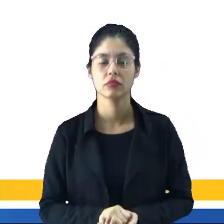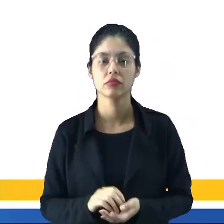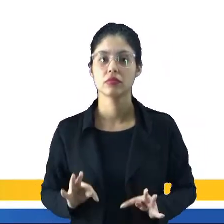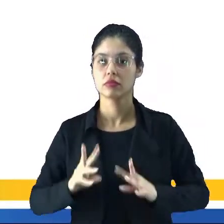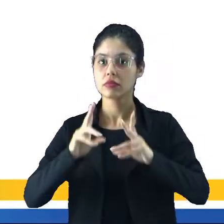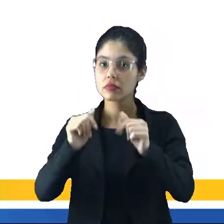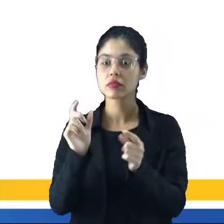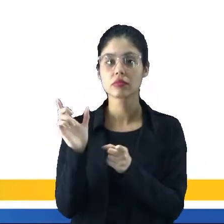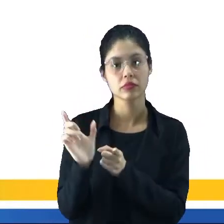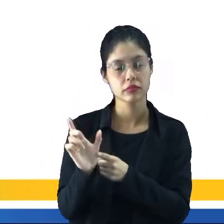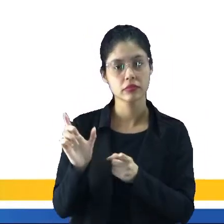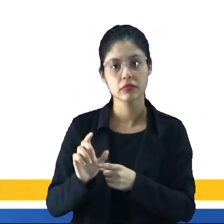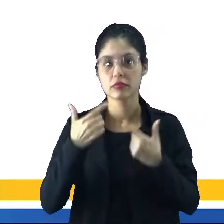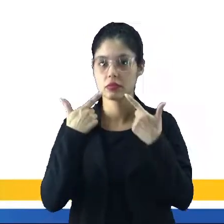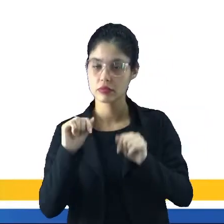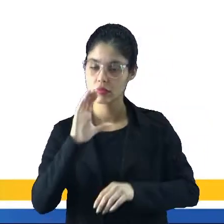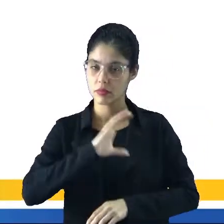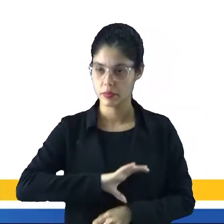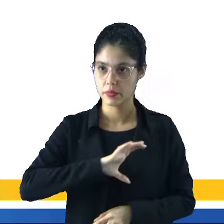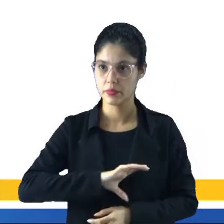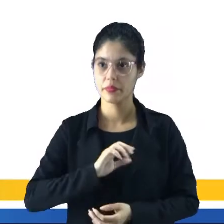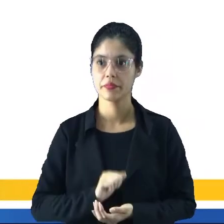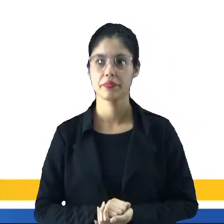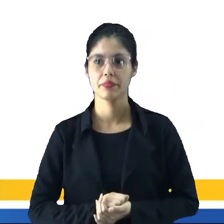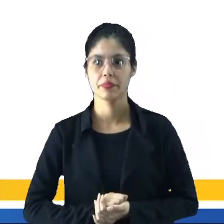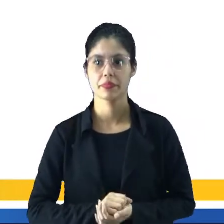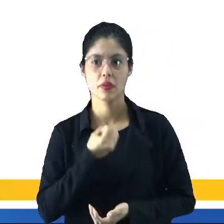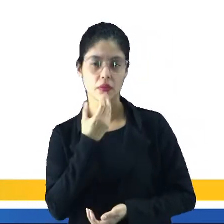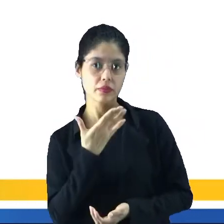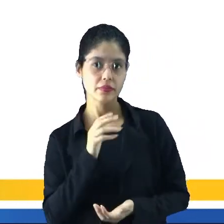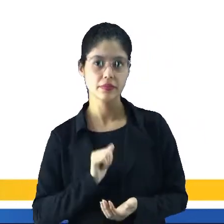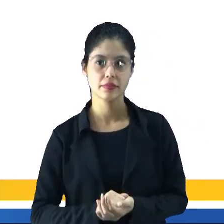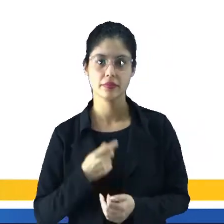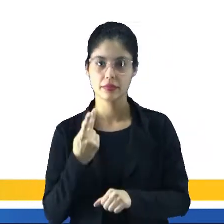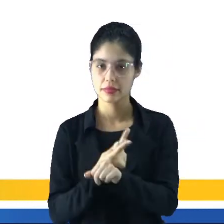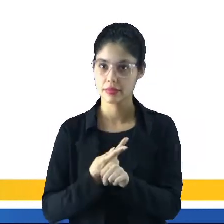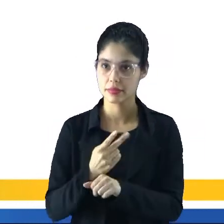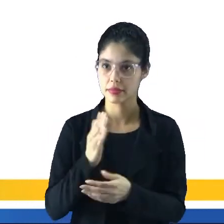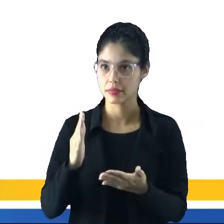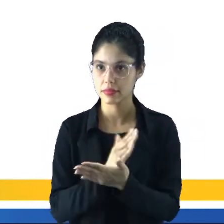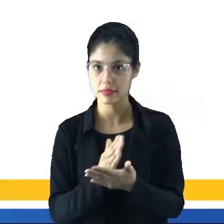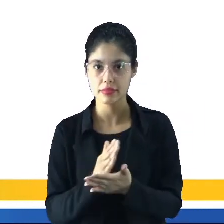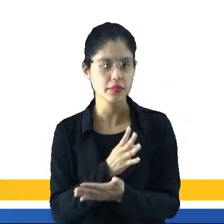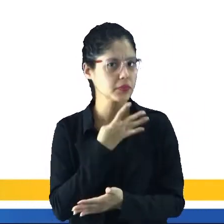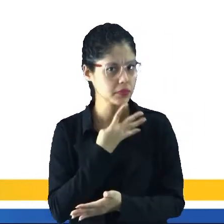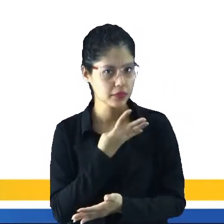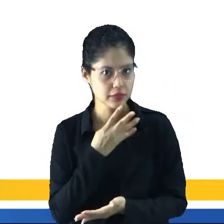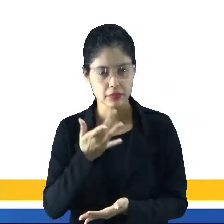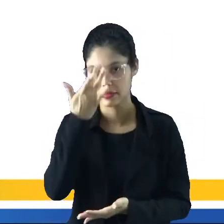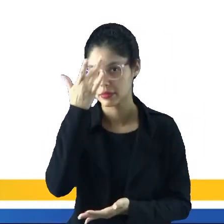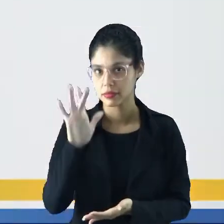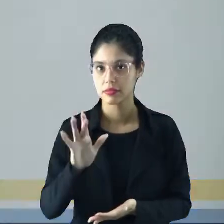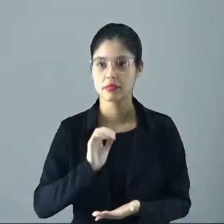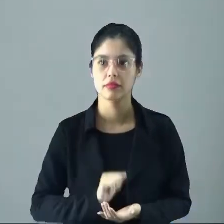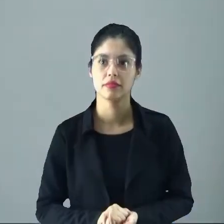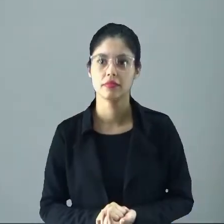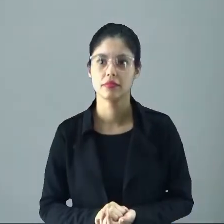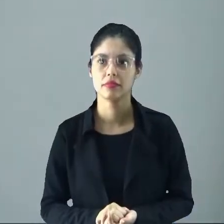concatório, todas são palavras da língua portuguesa. Bom, eu procurei assim algumas palavras que eu não conhecia. Eu não sei